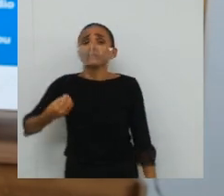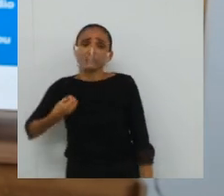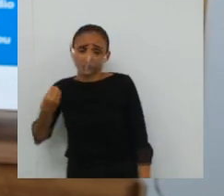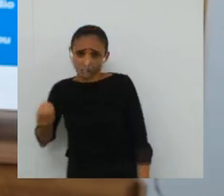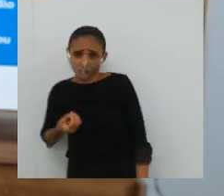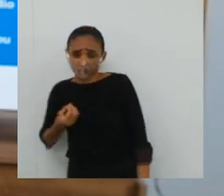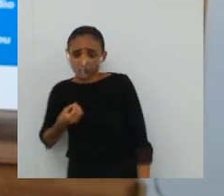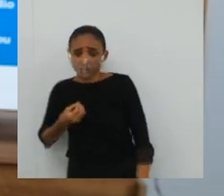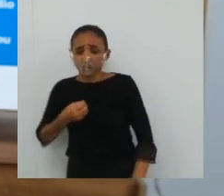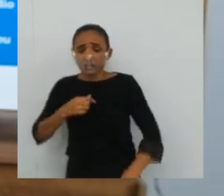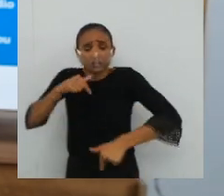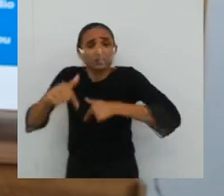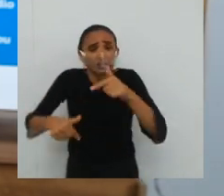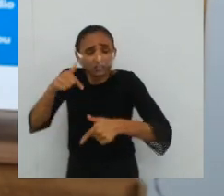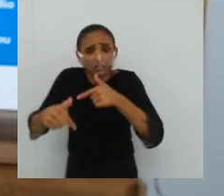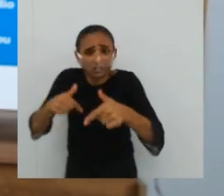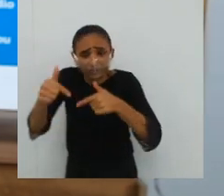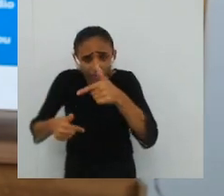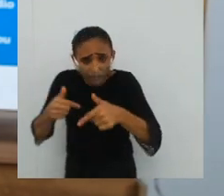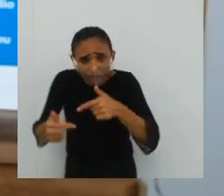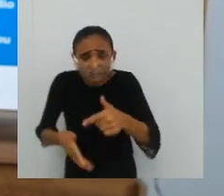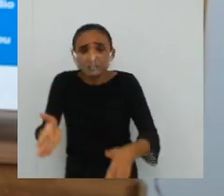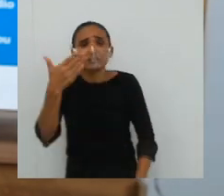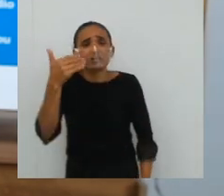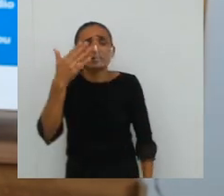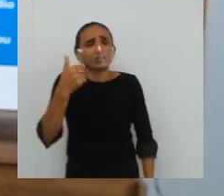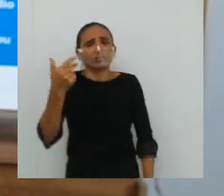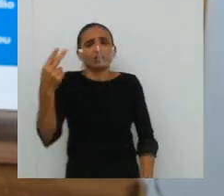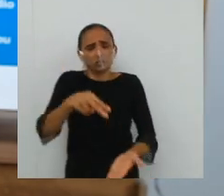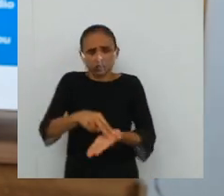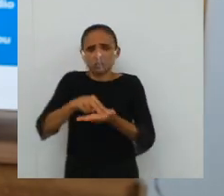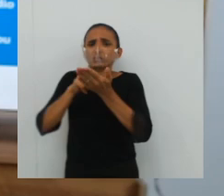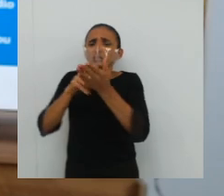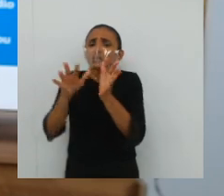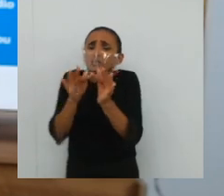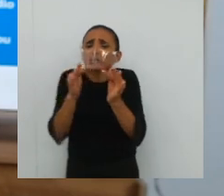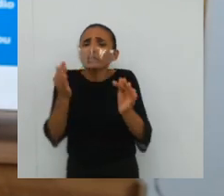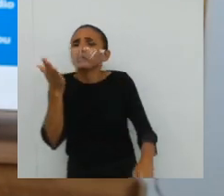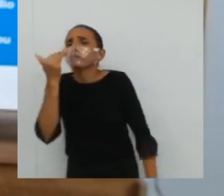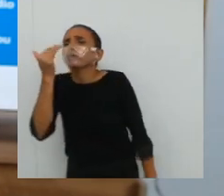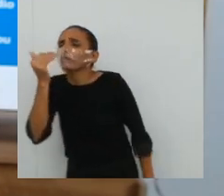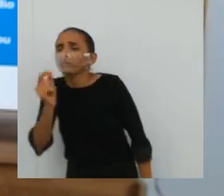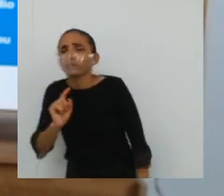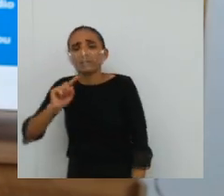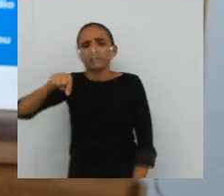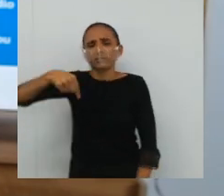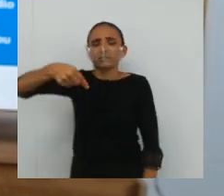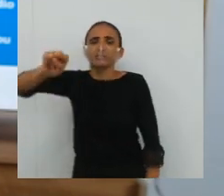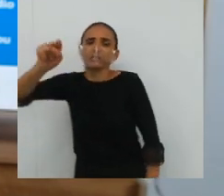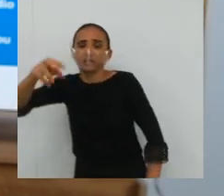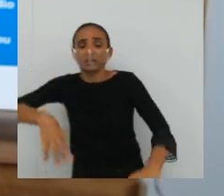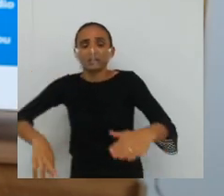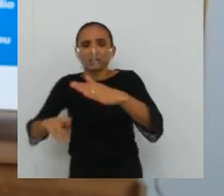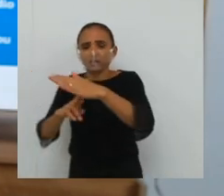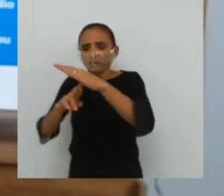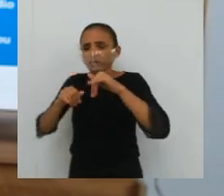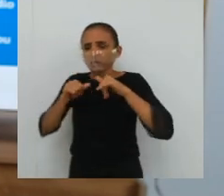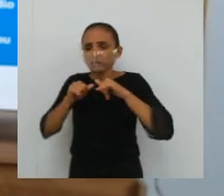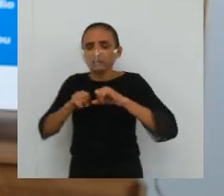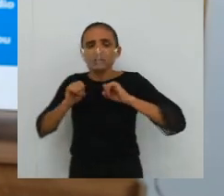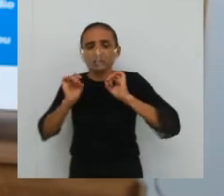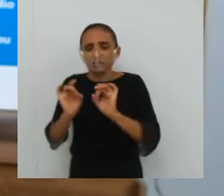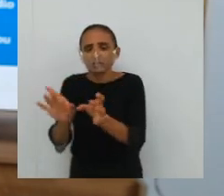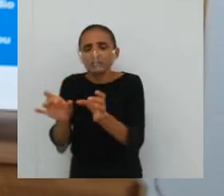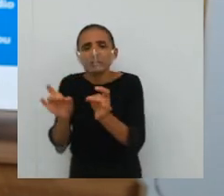produzo aquilo apenas para o meu sustento. Eu dei um melhorzinho, eu vou lá na feira da cidade, vendo o meu excedente. Mas basicamente